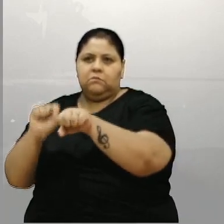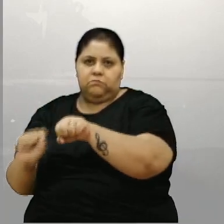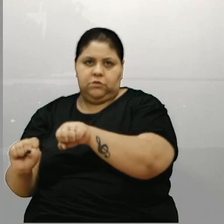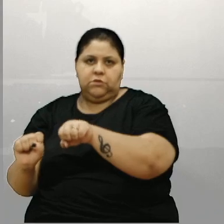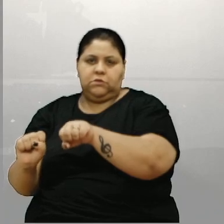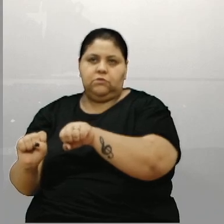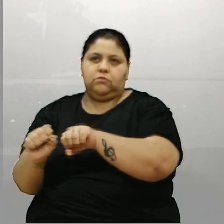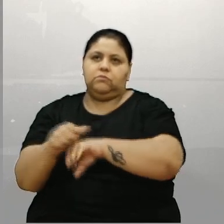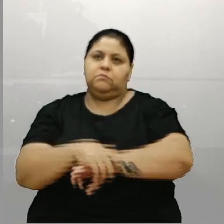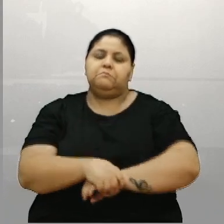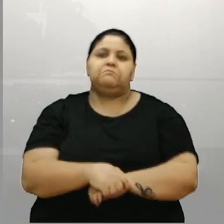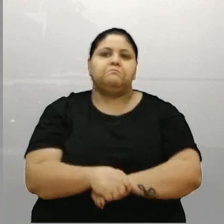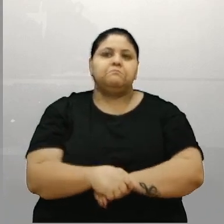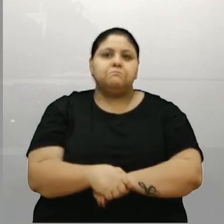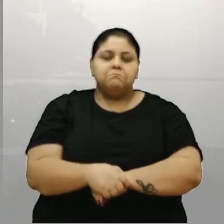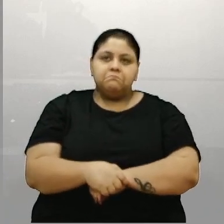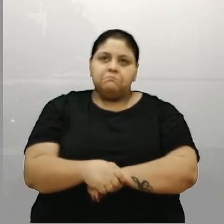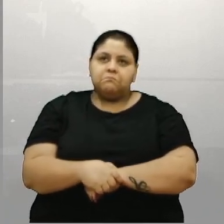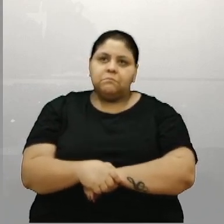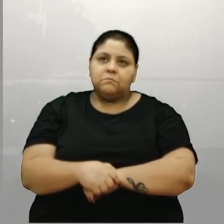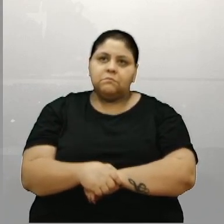Consolação. Exatamente.